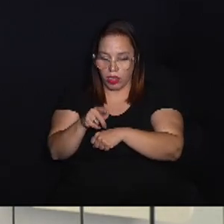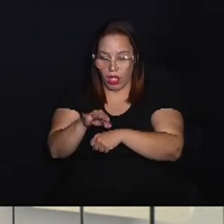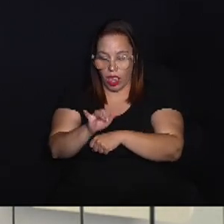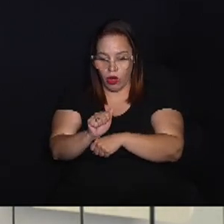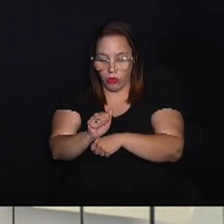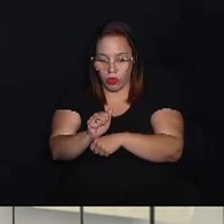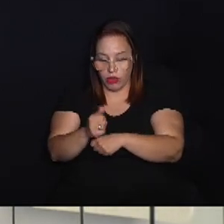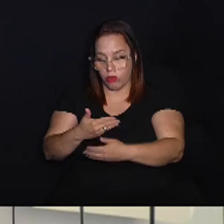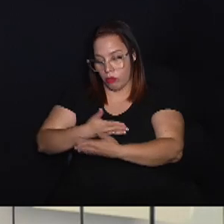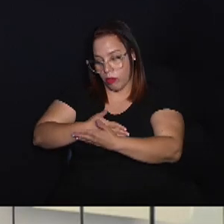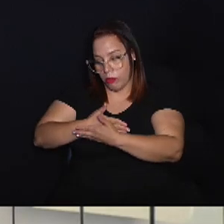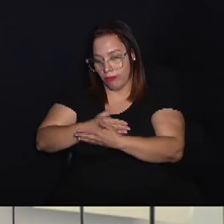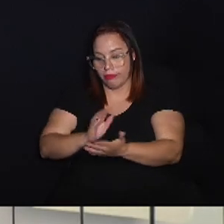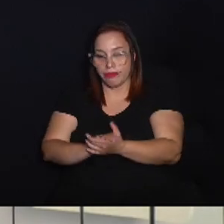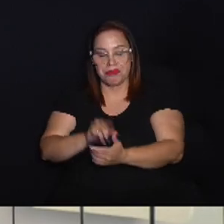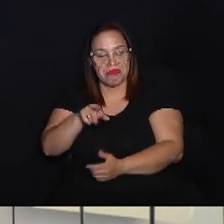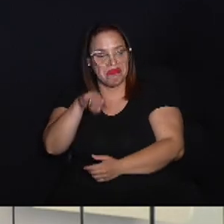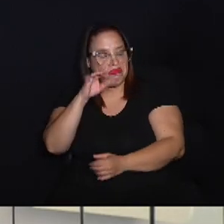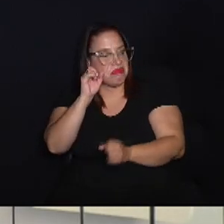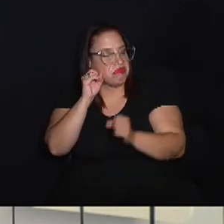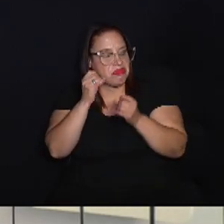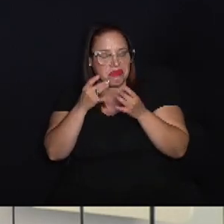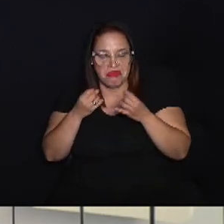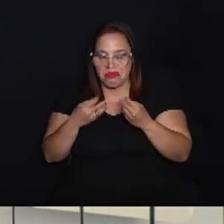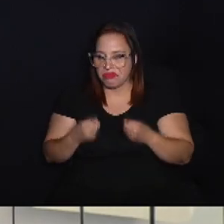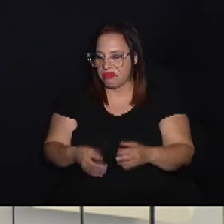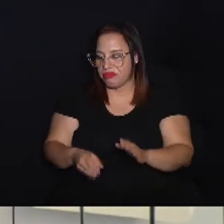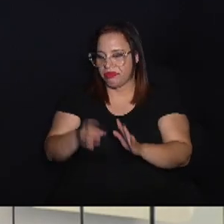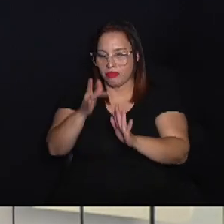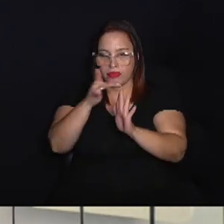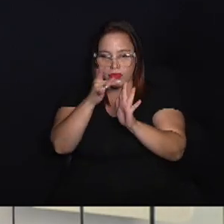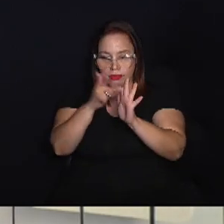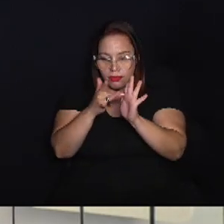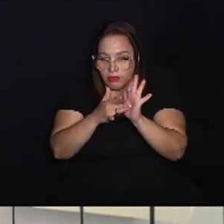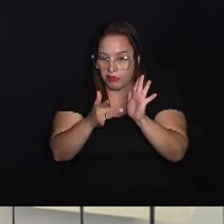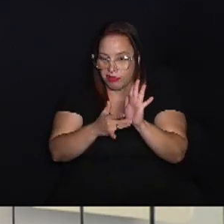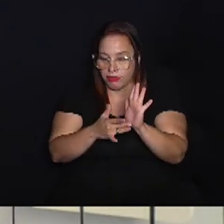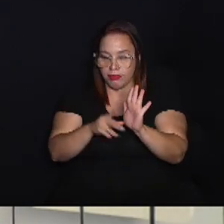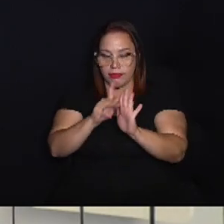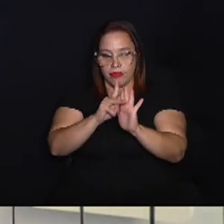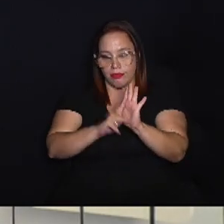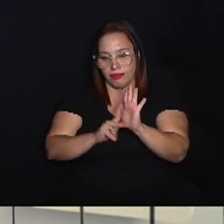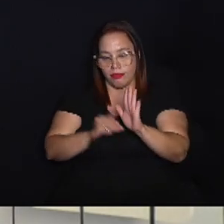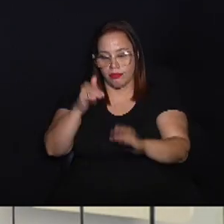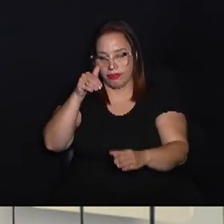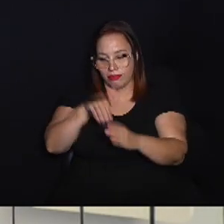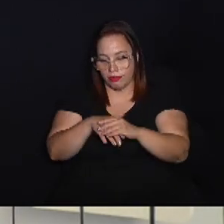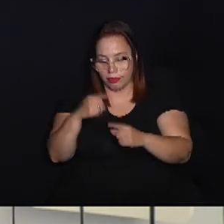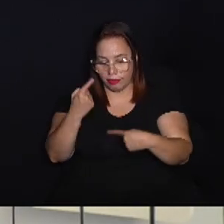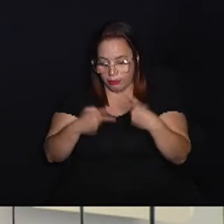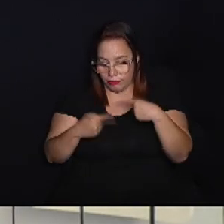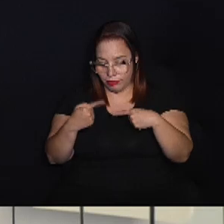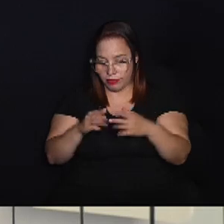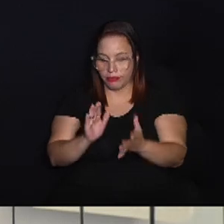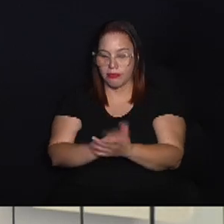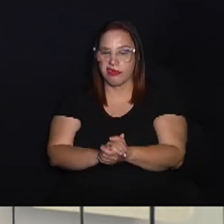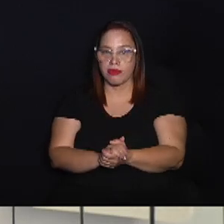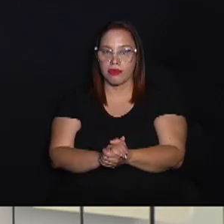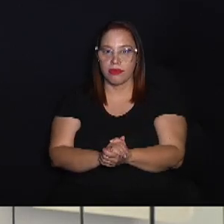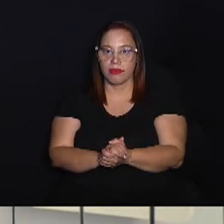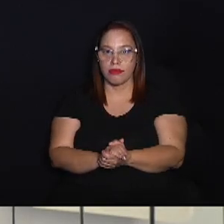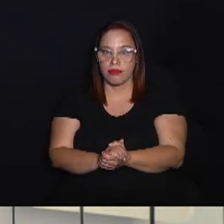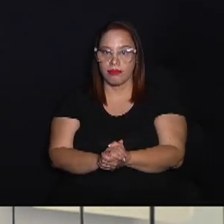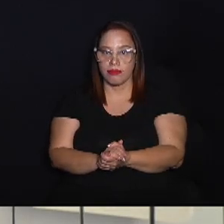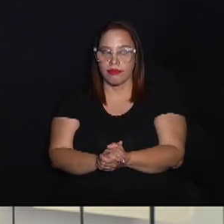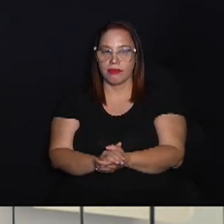dos bebês. Para você ficar muito bem informado, conferir todos os projetos que serão discutidos e votados, é só